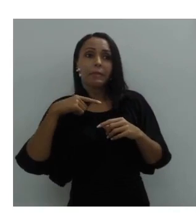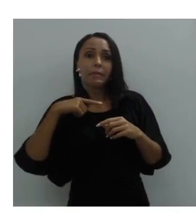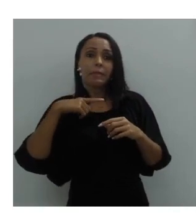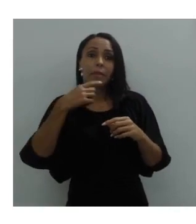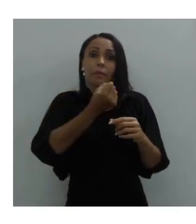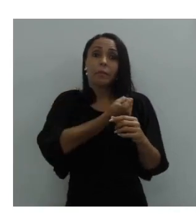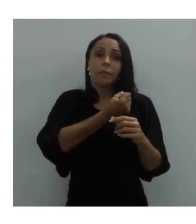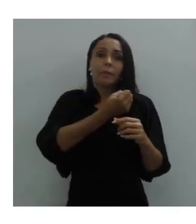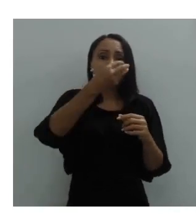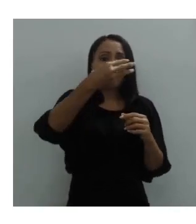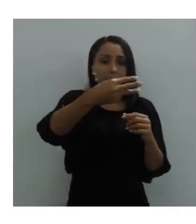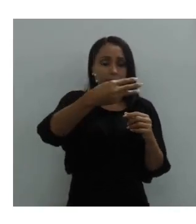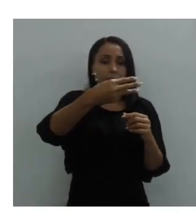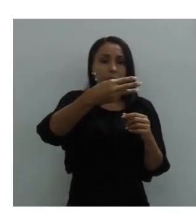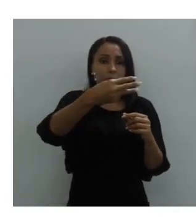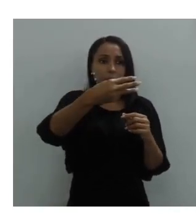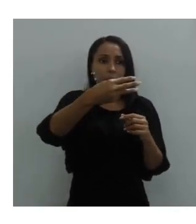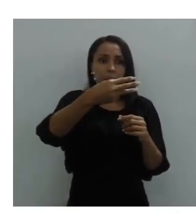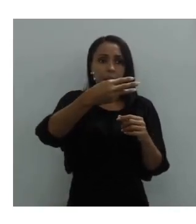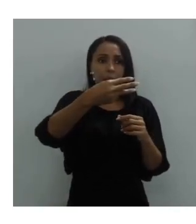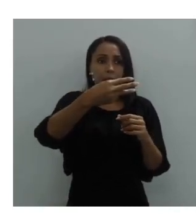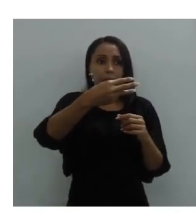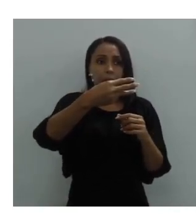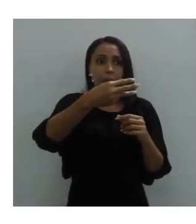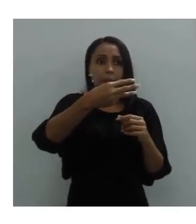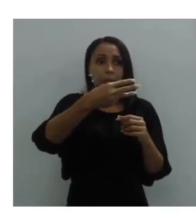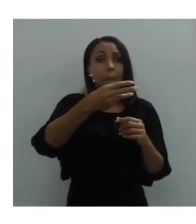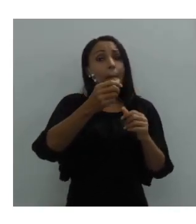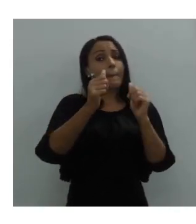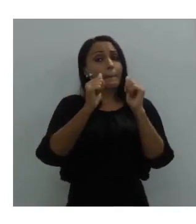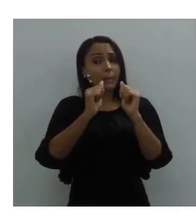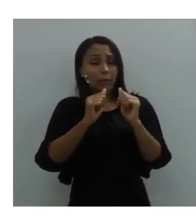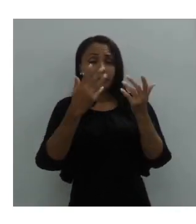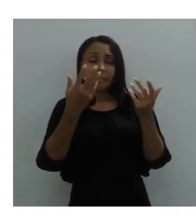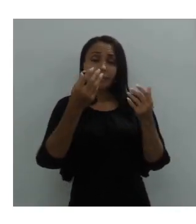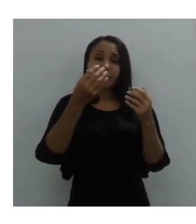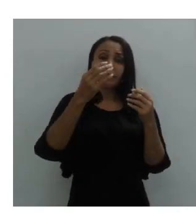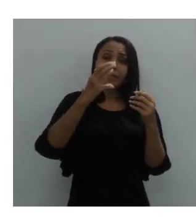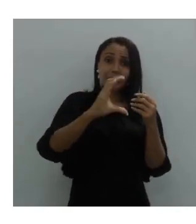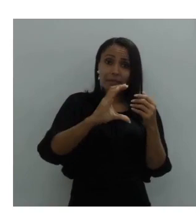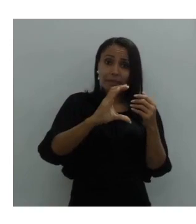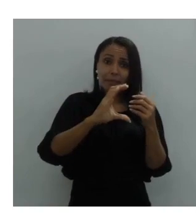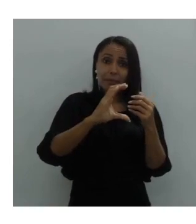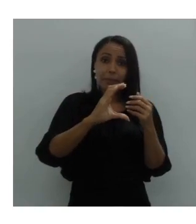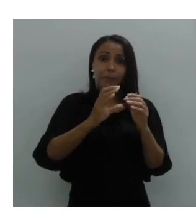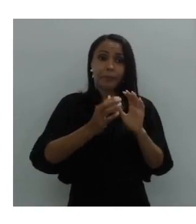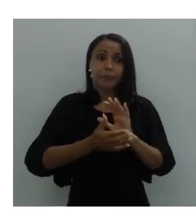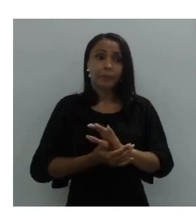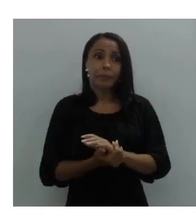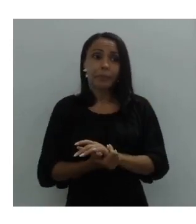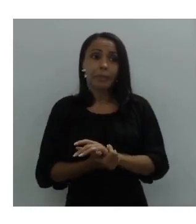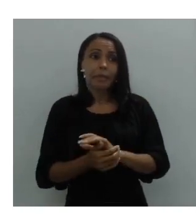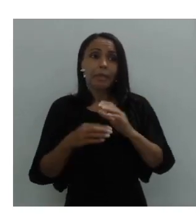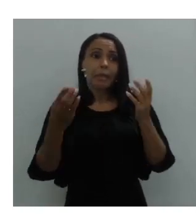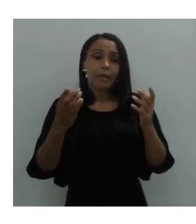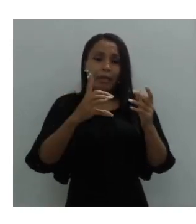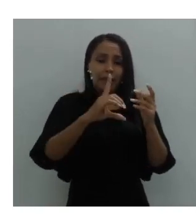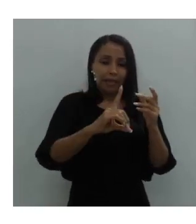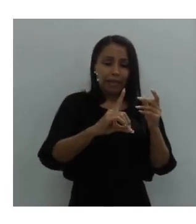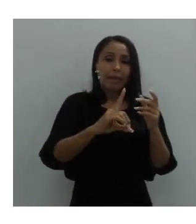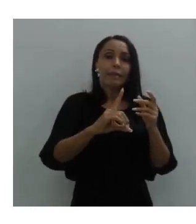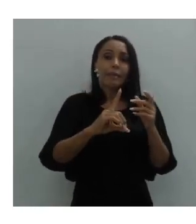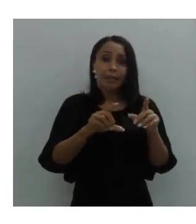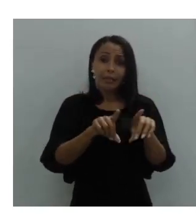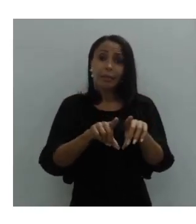número 3. Olha, pode ser a letra C. Não estou dizendo que é a letra C, porque na letra D também começa com 3. A